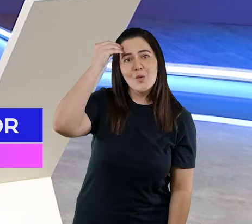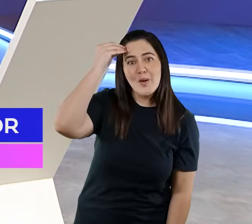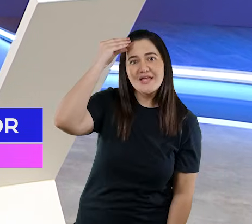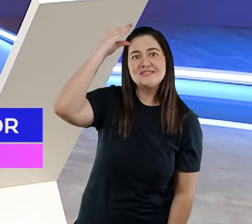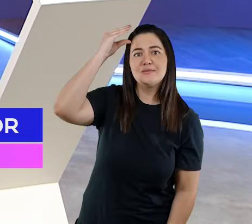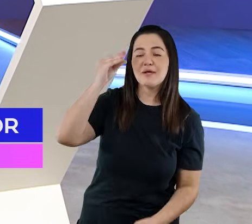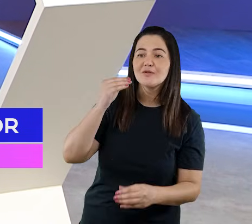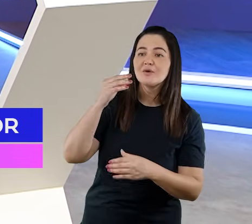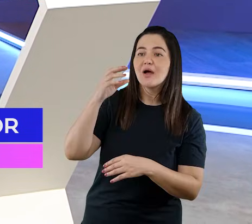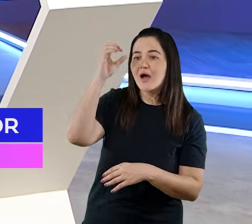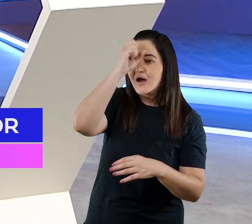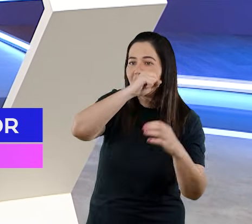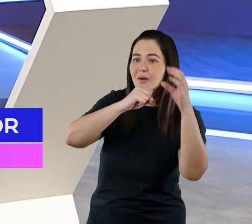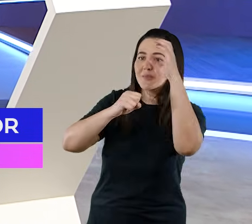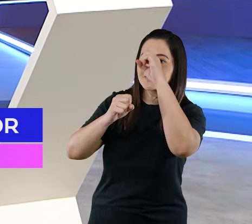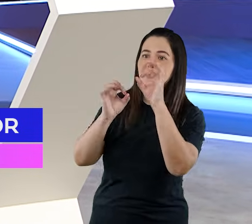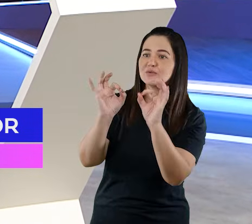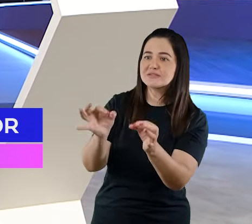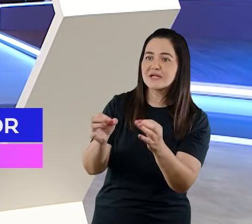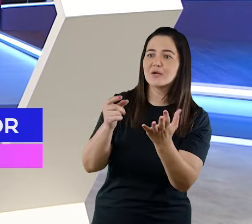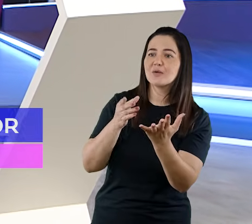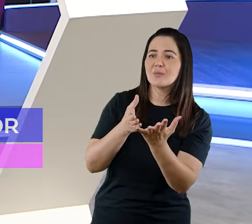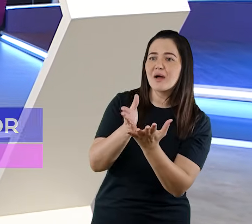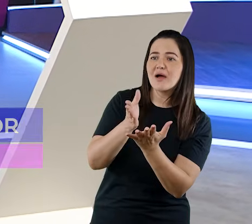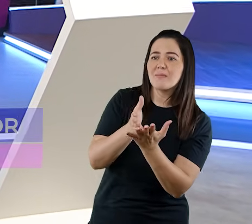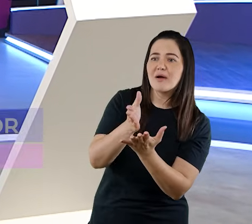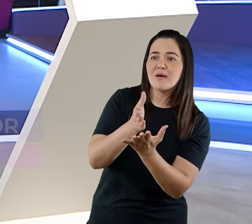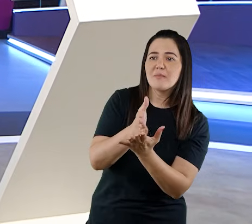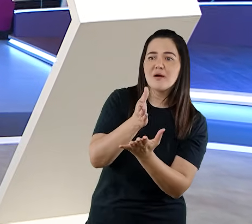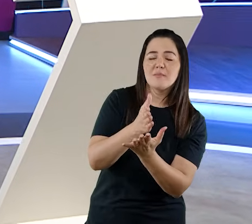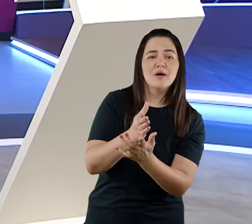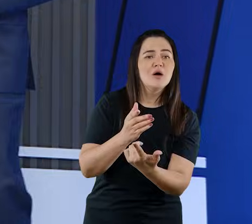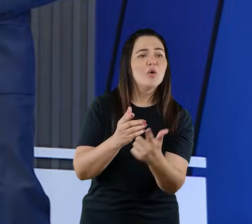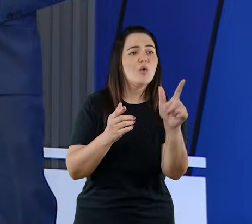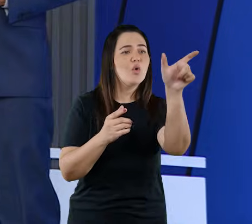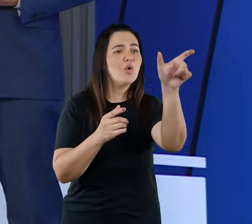levantou anteriormente, porque o Espírito Santo, ele sempre fala a mesma coisa.